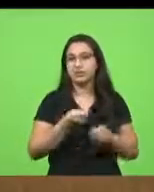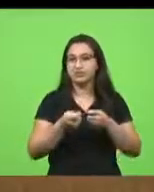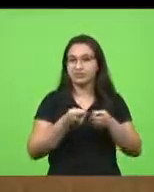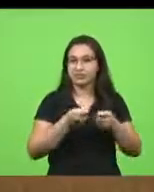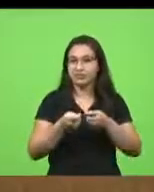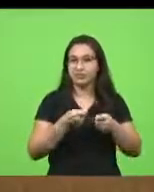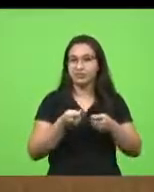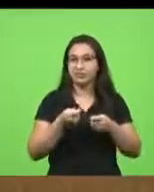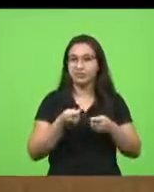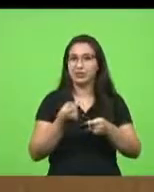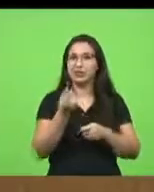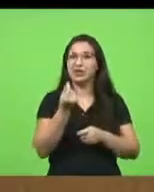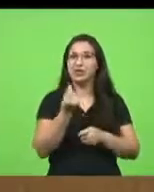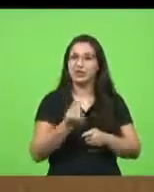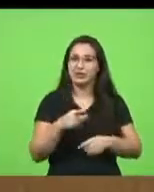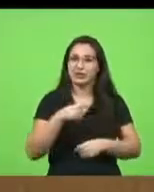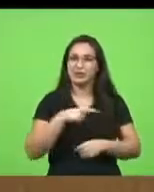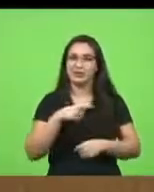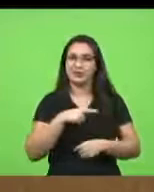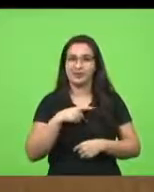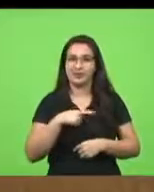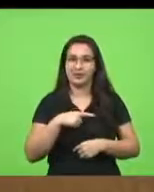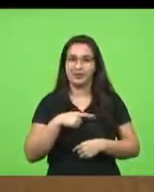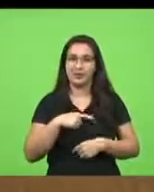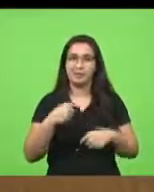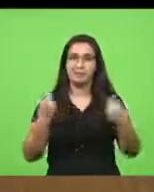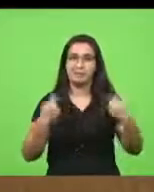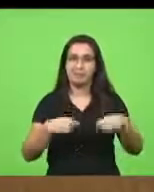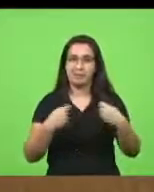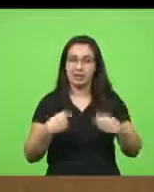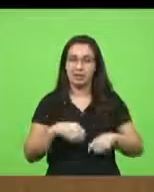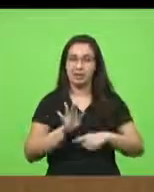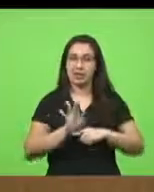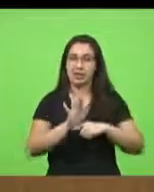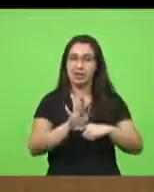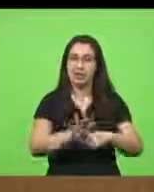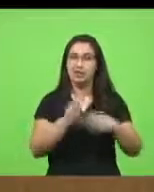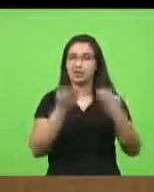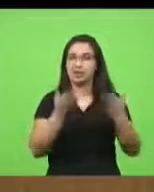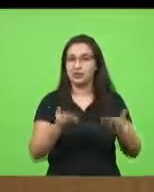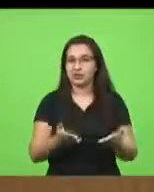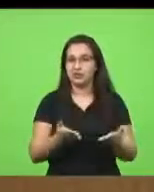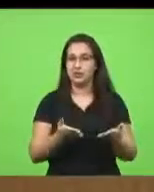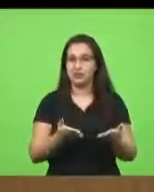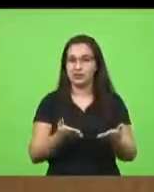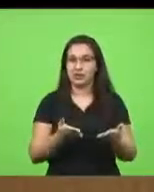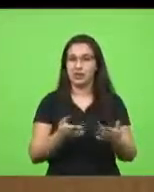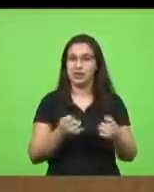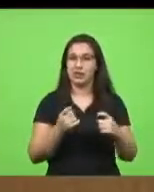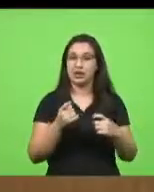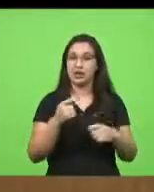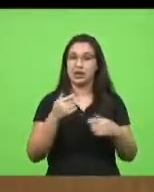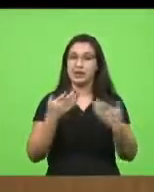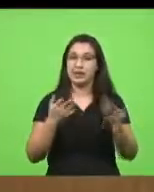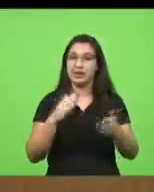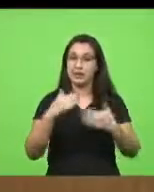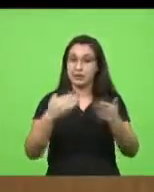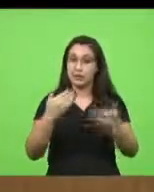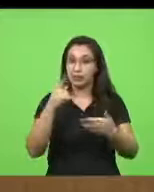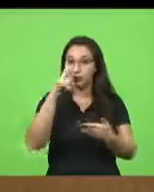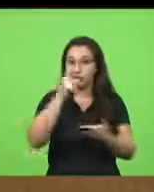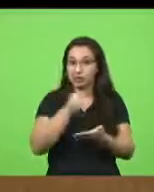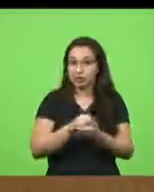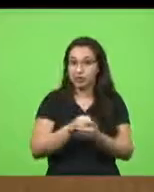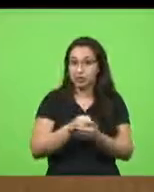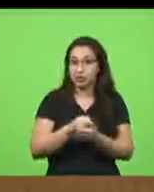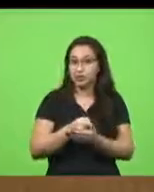dinheiro em caixa, pode vir, deve vir, para que as medidas de saúde que sejam tomadas